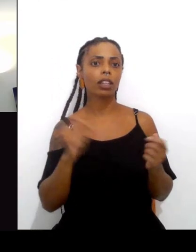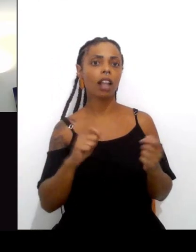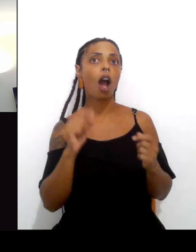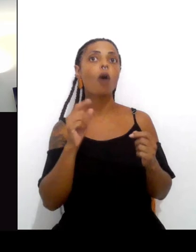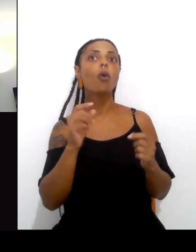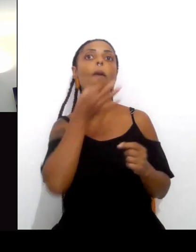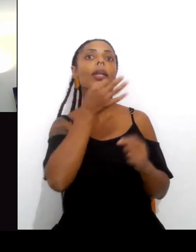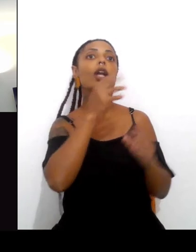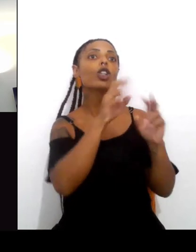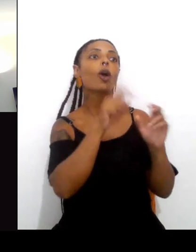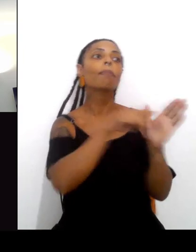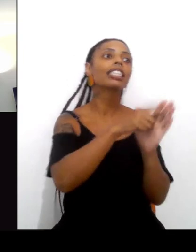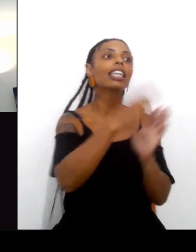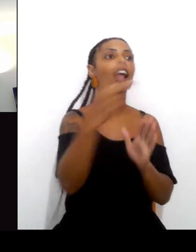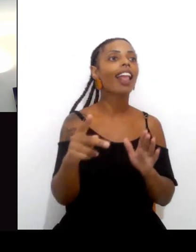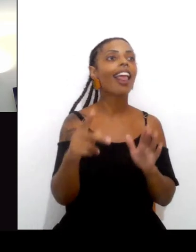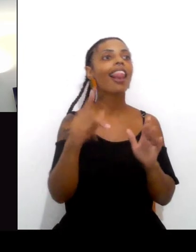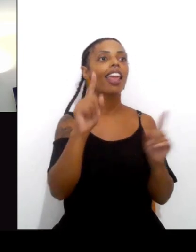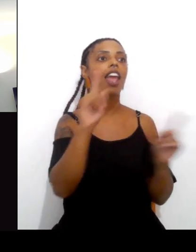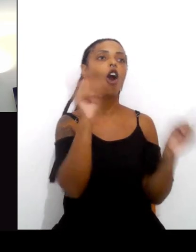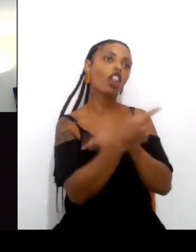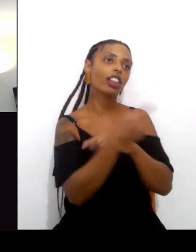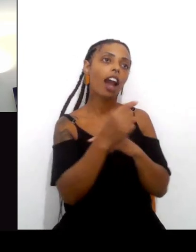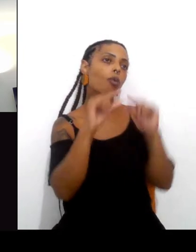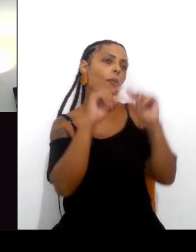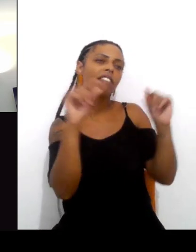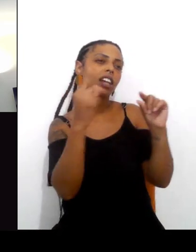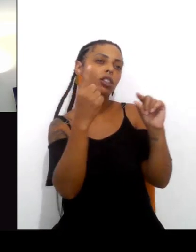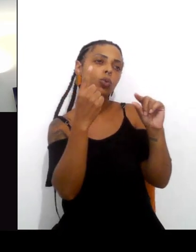finalizar e passar para a próxima mesmo